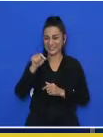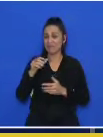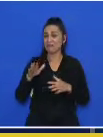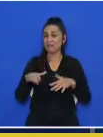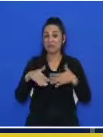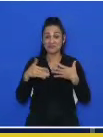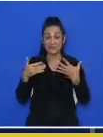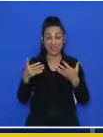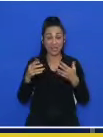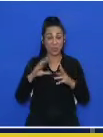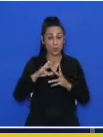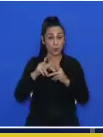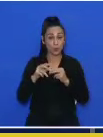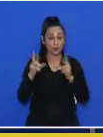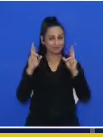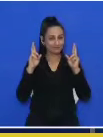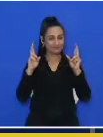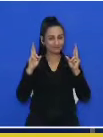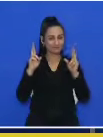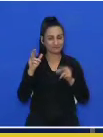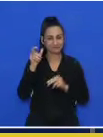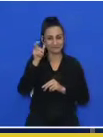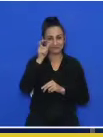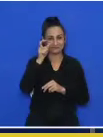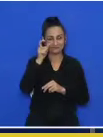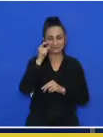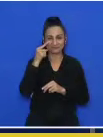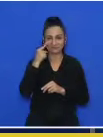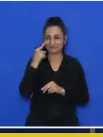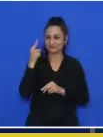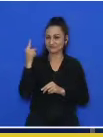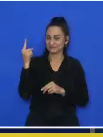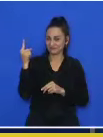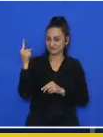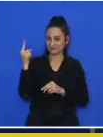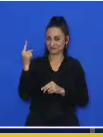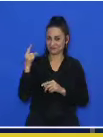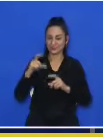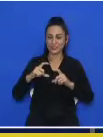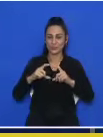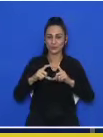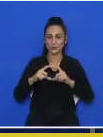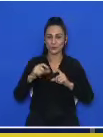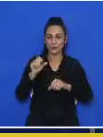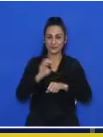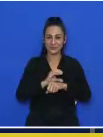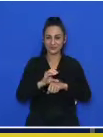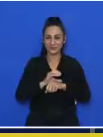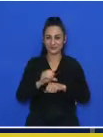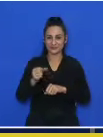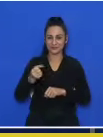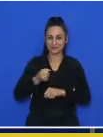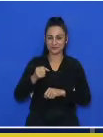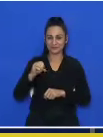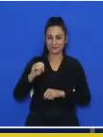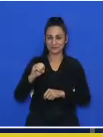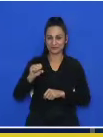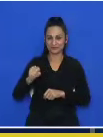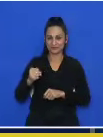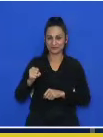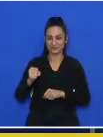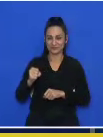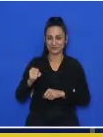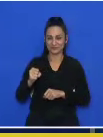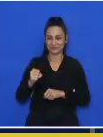Qual será? Todos na expectativa. Tá na tela. Bola cinza 08. Cinza